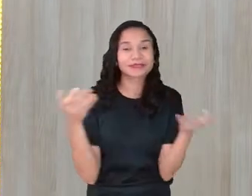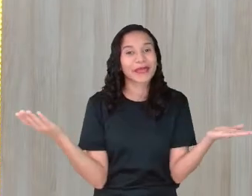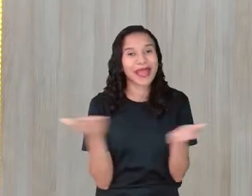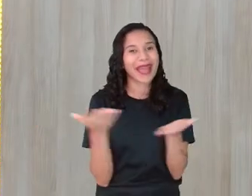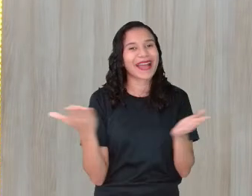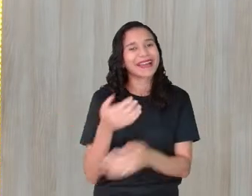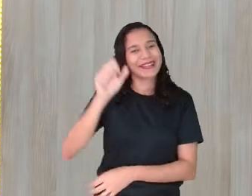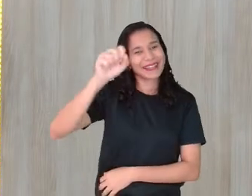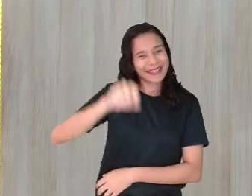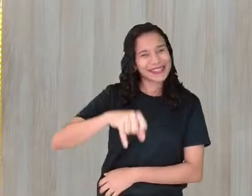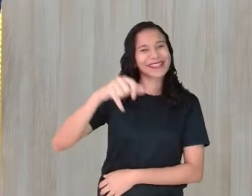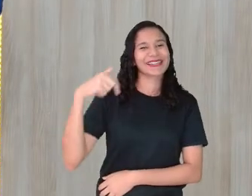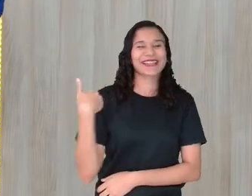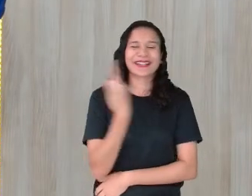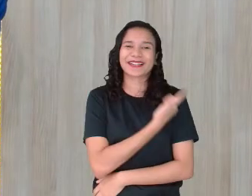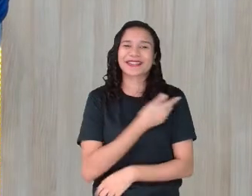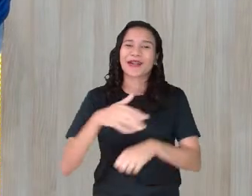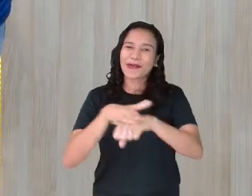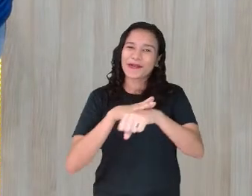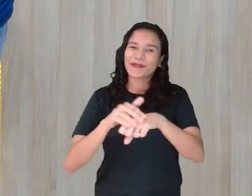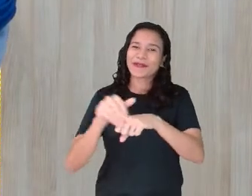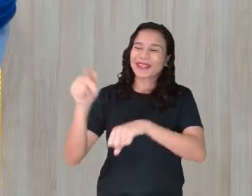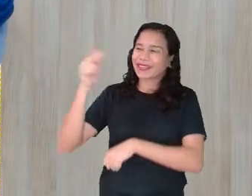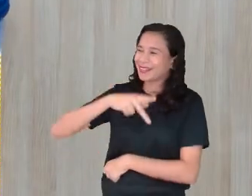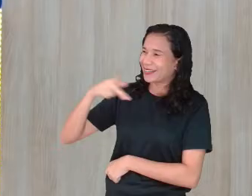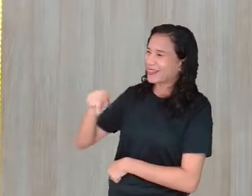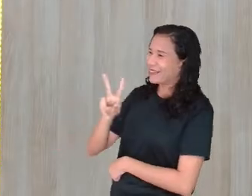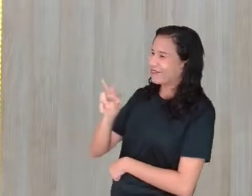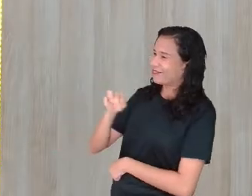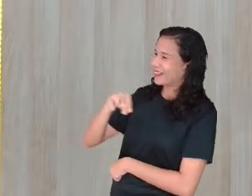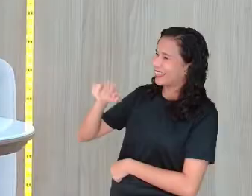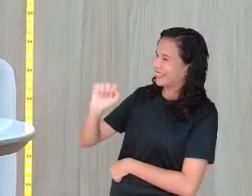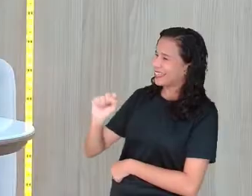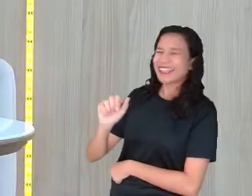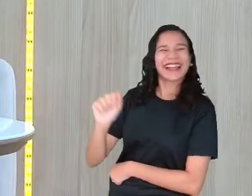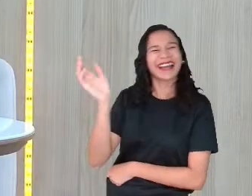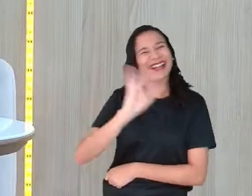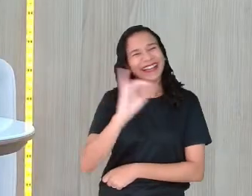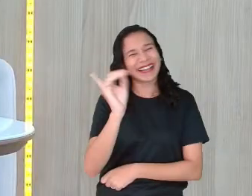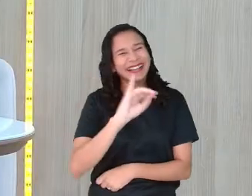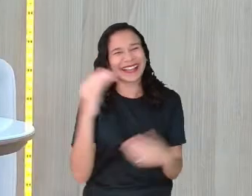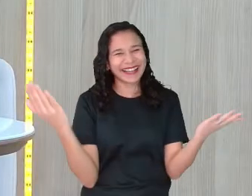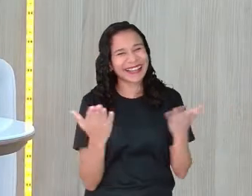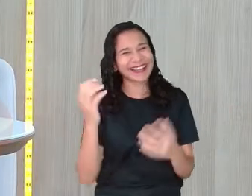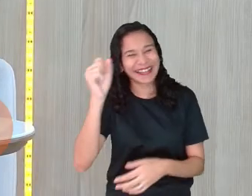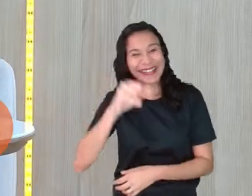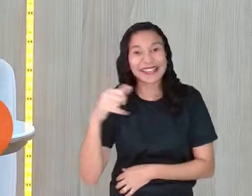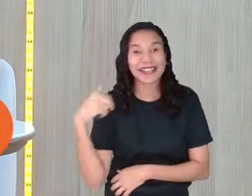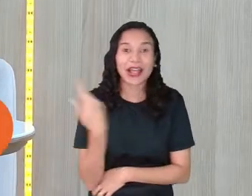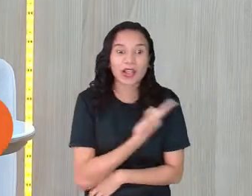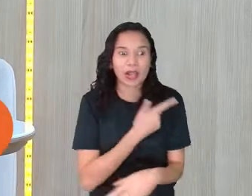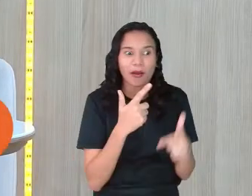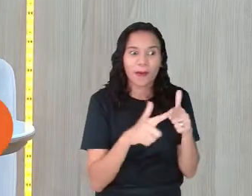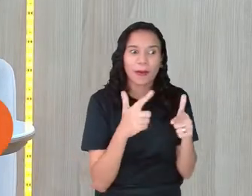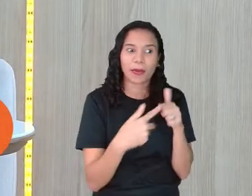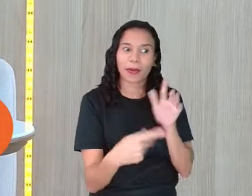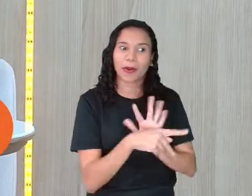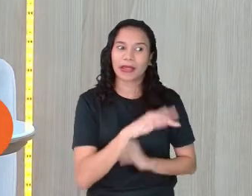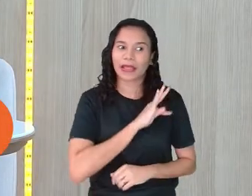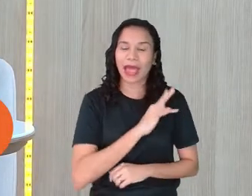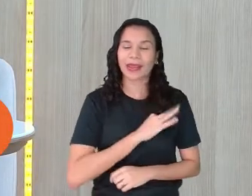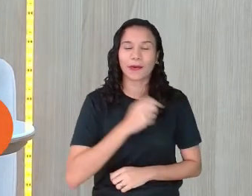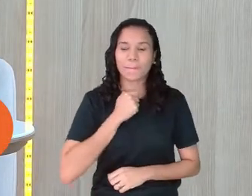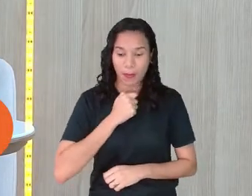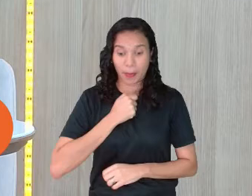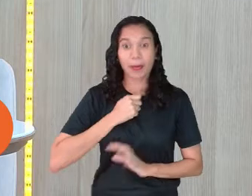Agora sim. Agora a gente vai falar com a professora Vanessa. Olá, professora Vanessa. Olá, agora sim, tivemos uns probleminhas técnicos